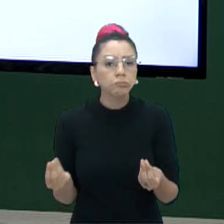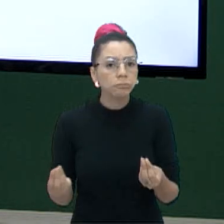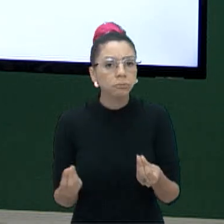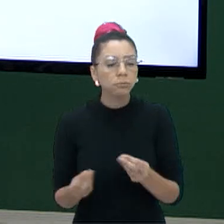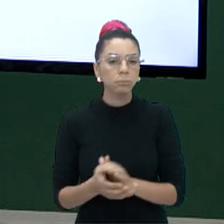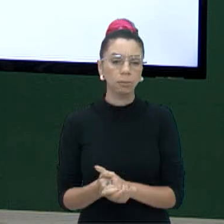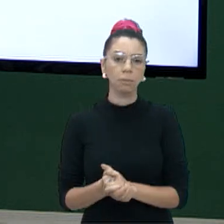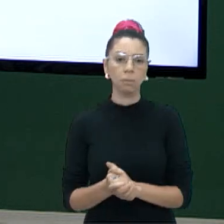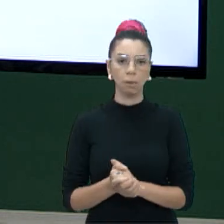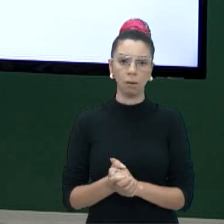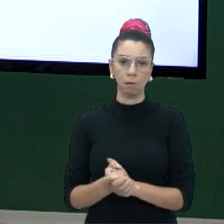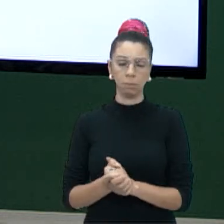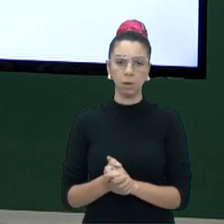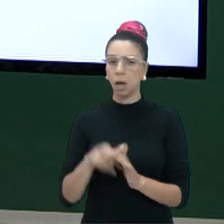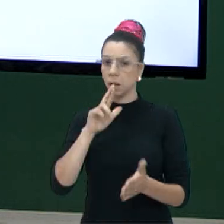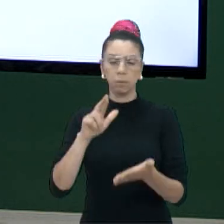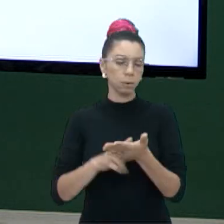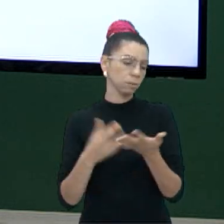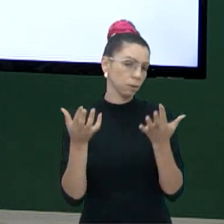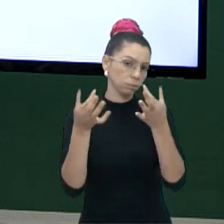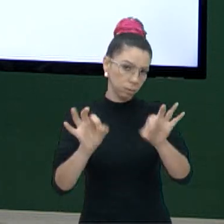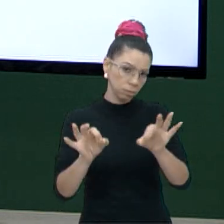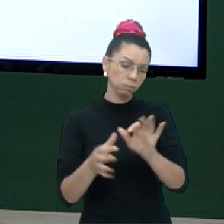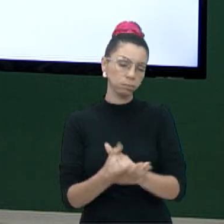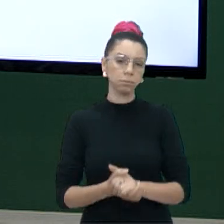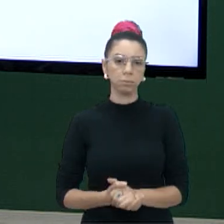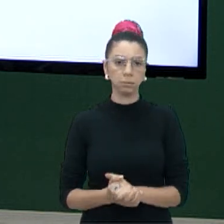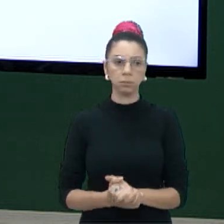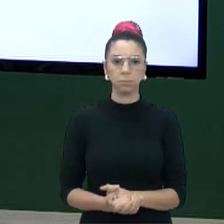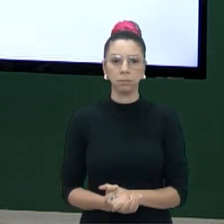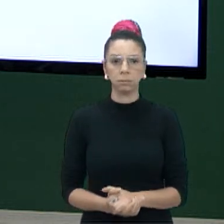está correta, ok?